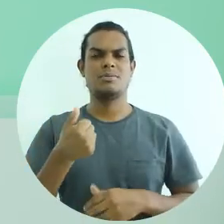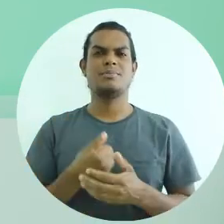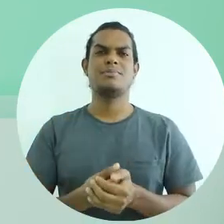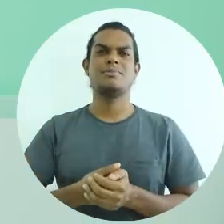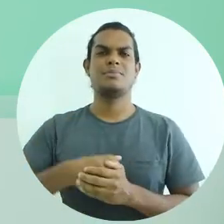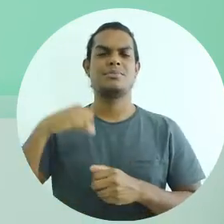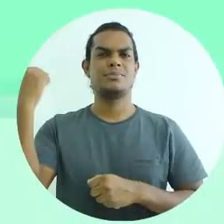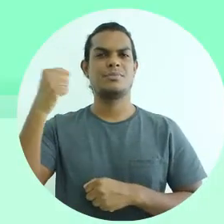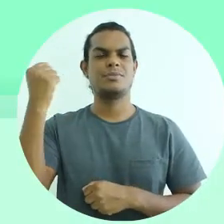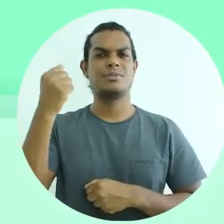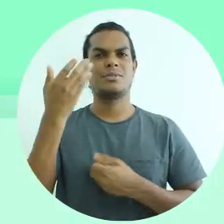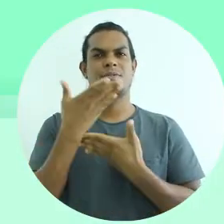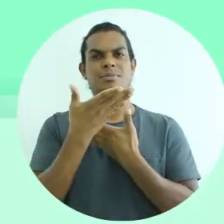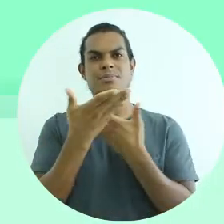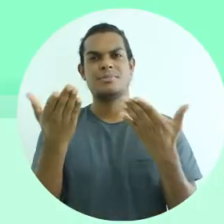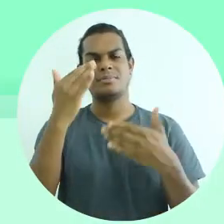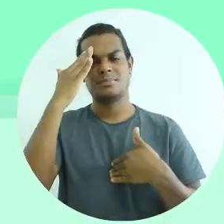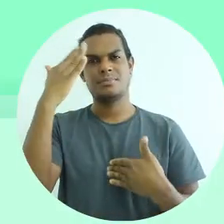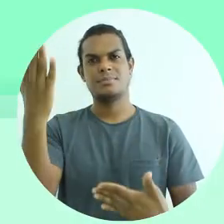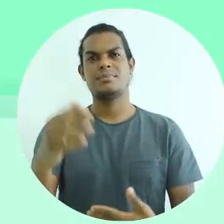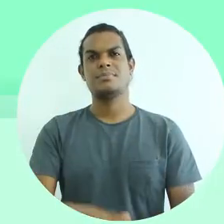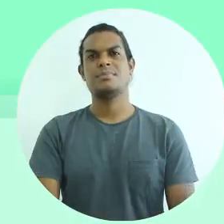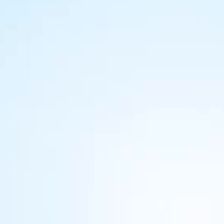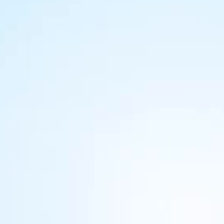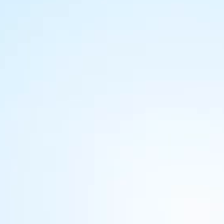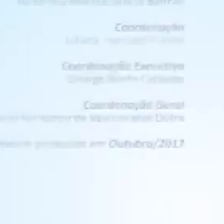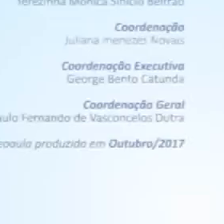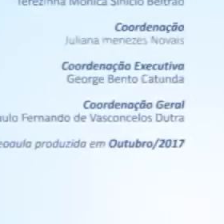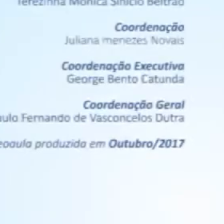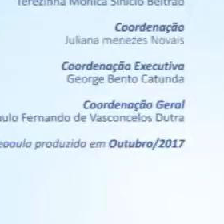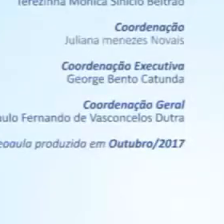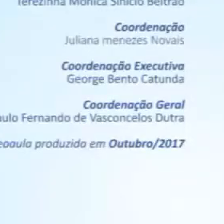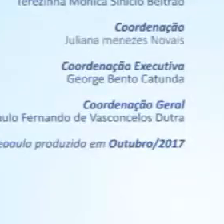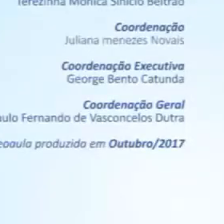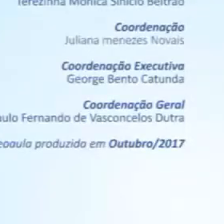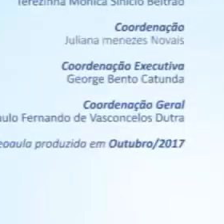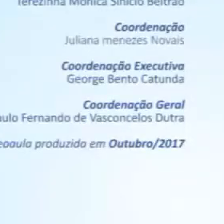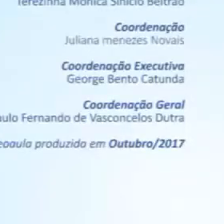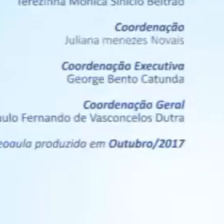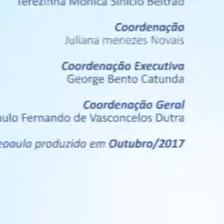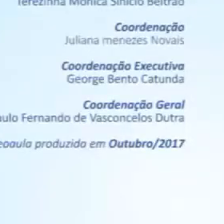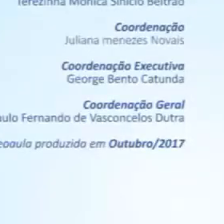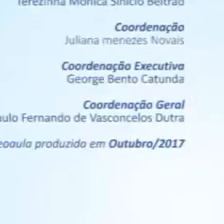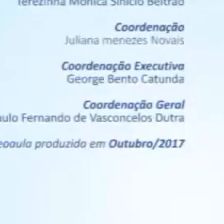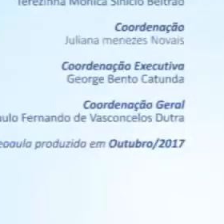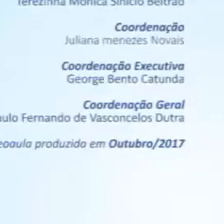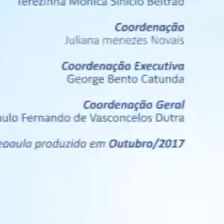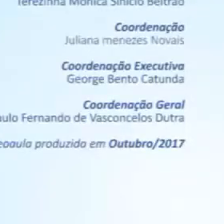Sucesso!